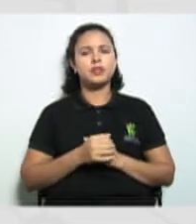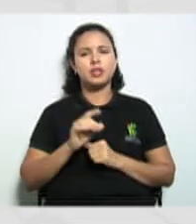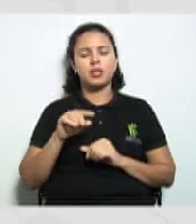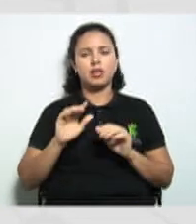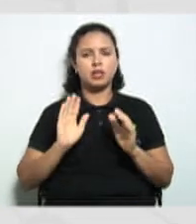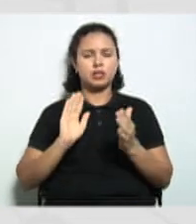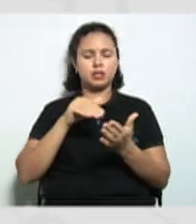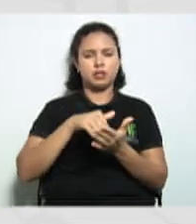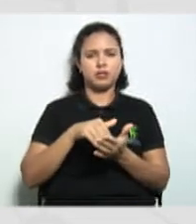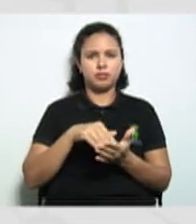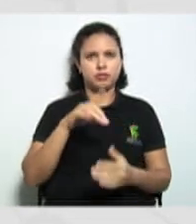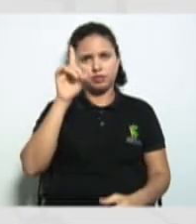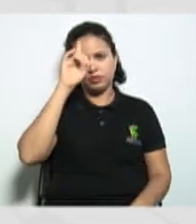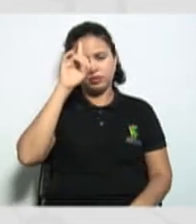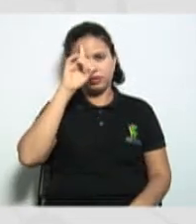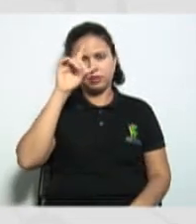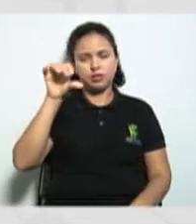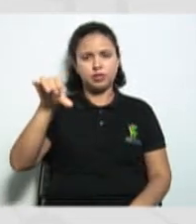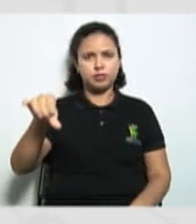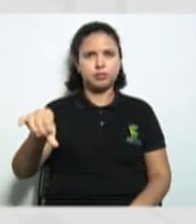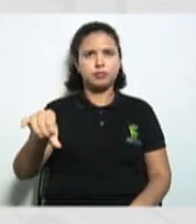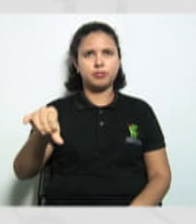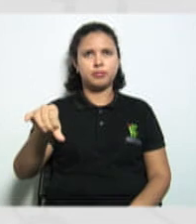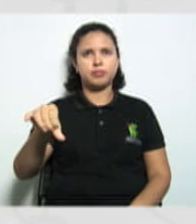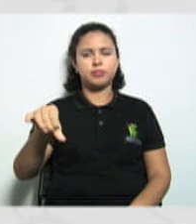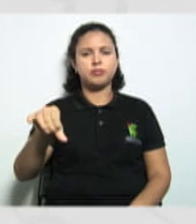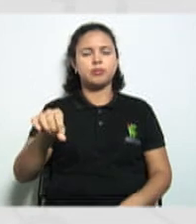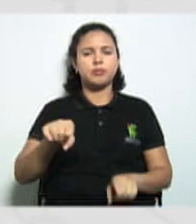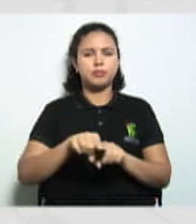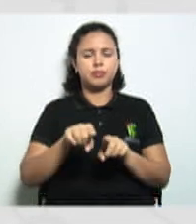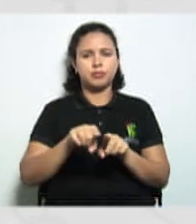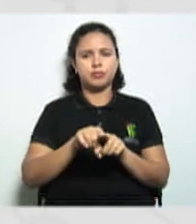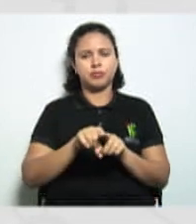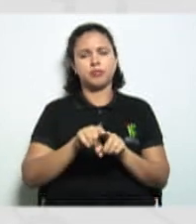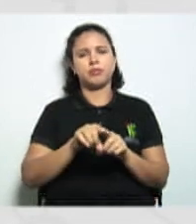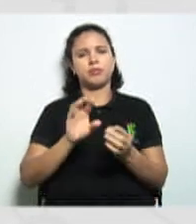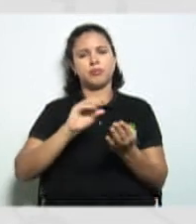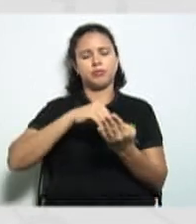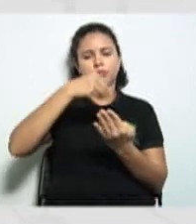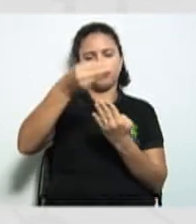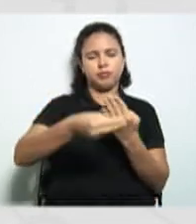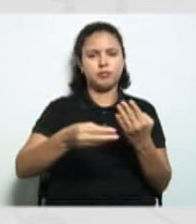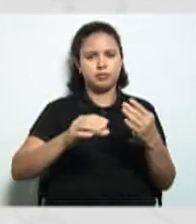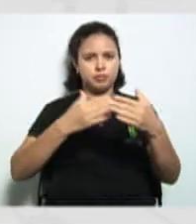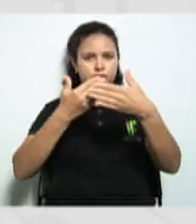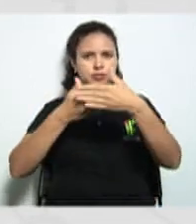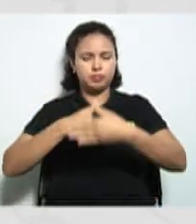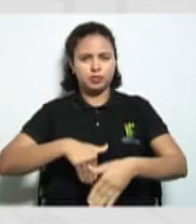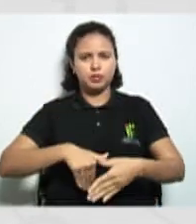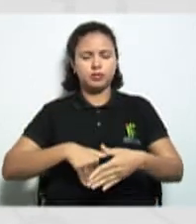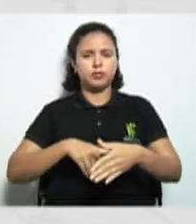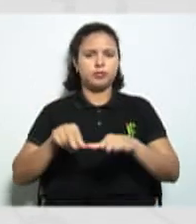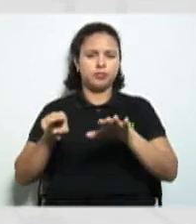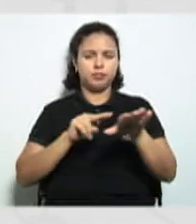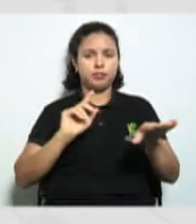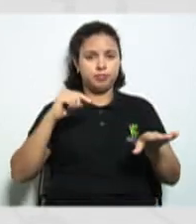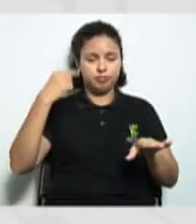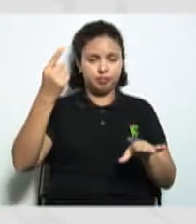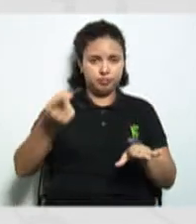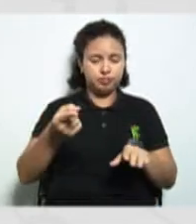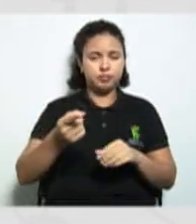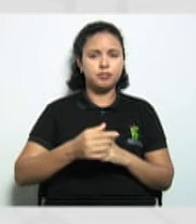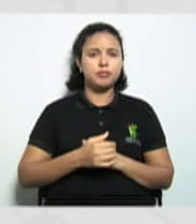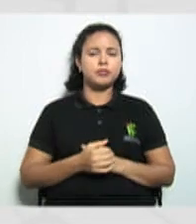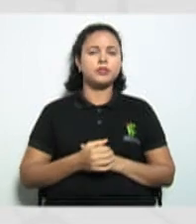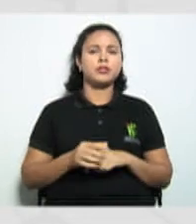dia 9 de maio essa atividade de percurso. O nosso calendário de provas, nossa prova regular semana que vem. Para